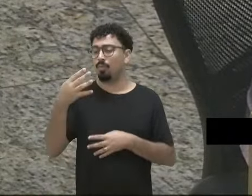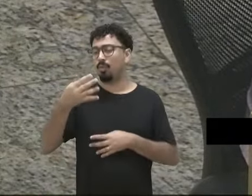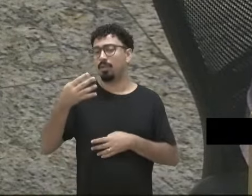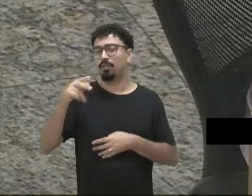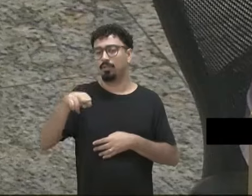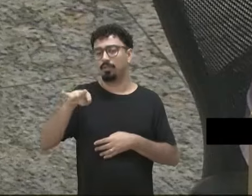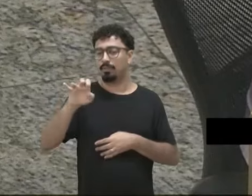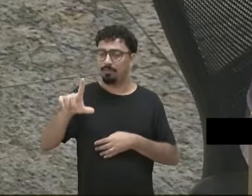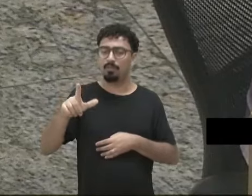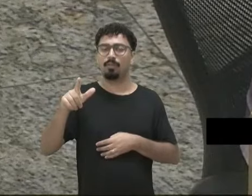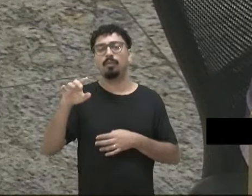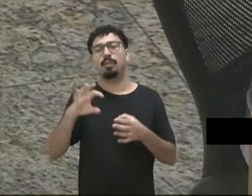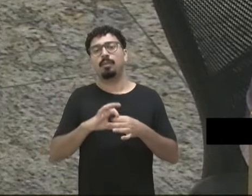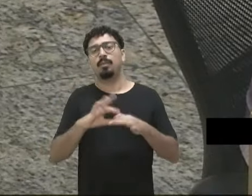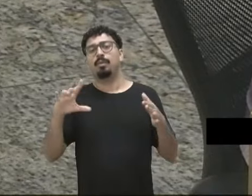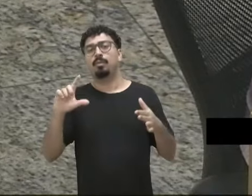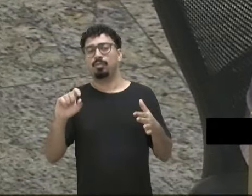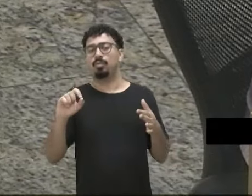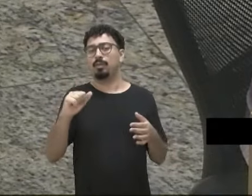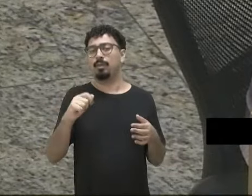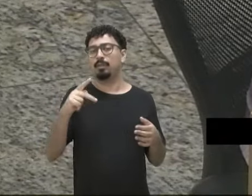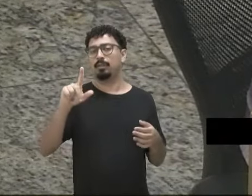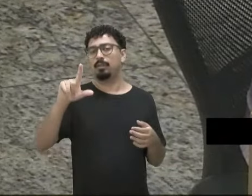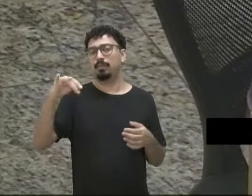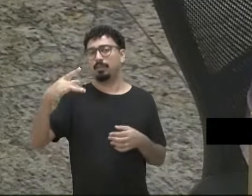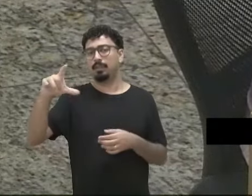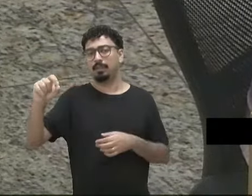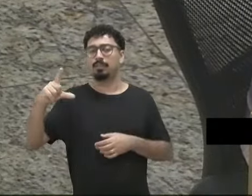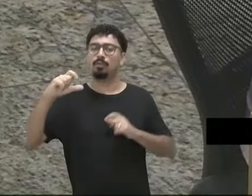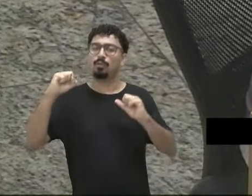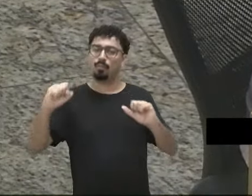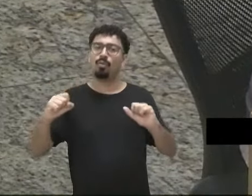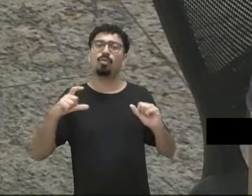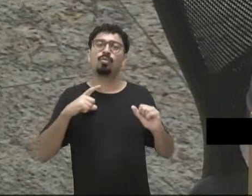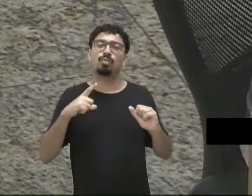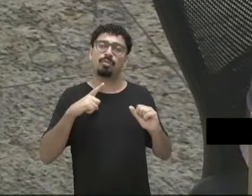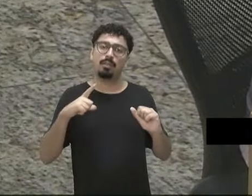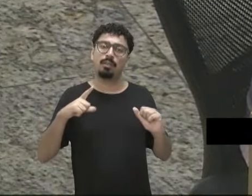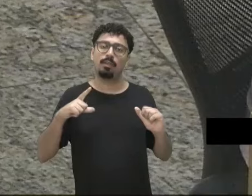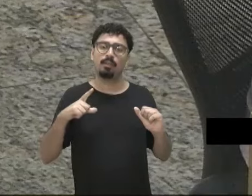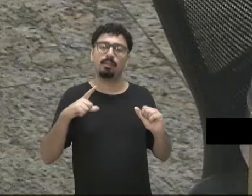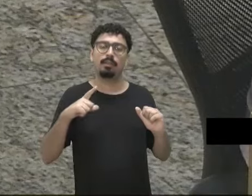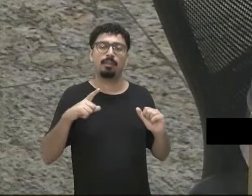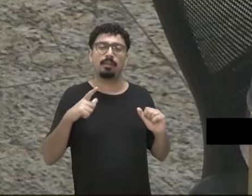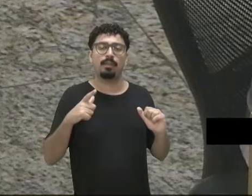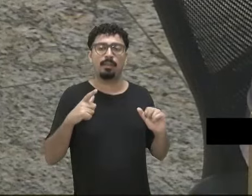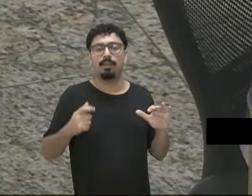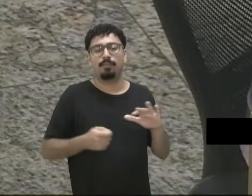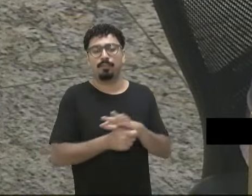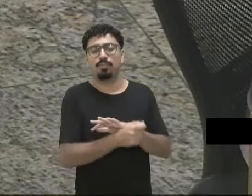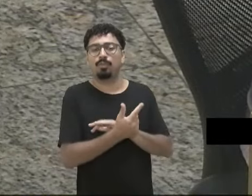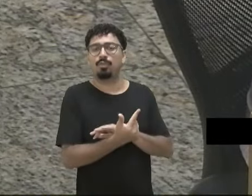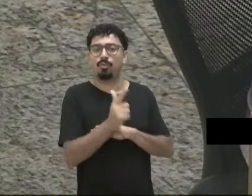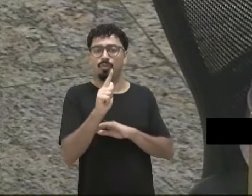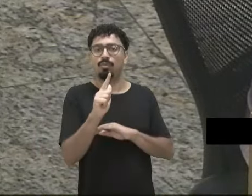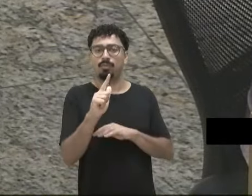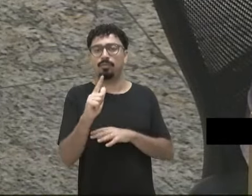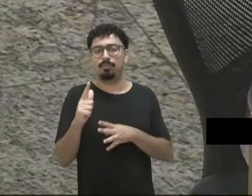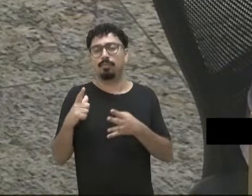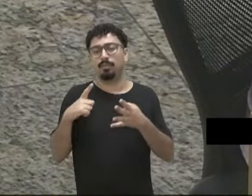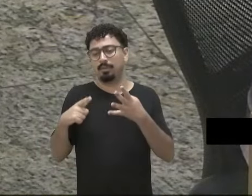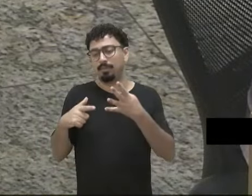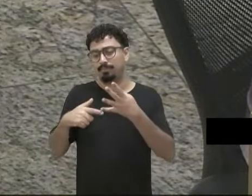aplicações financeiras sejam feitas em modalidades que não são permitidas em outros níveis do Progestão 1,